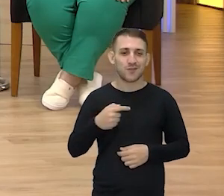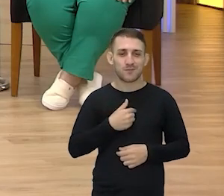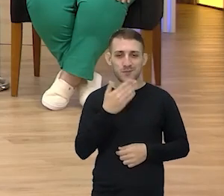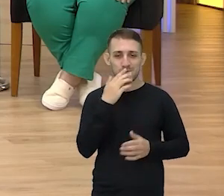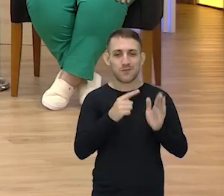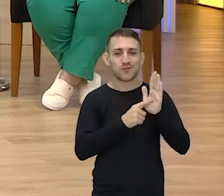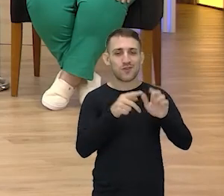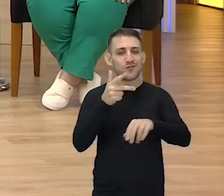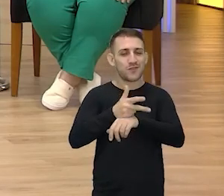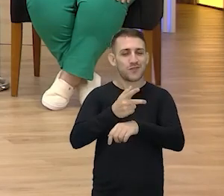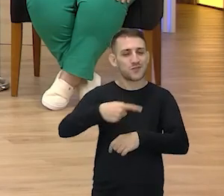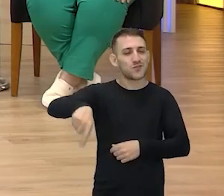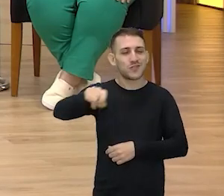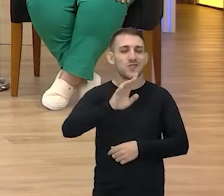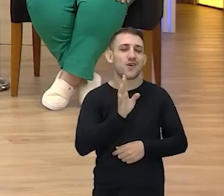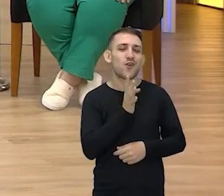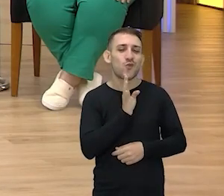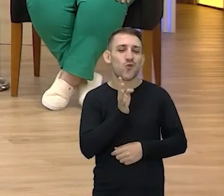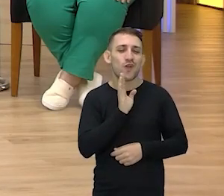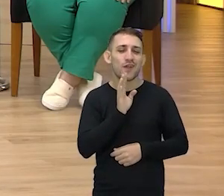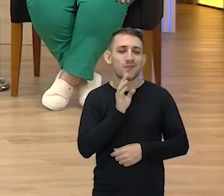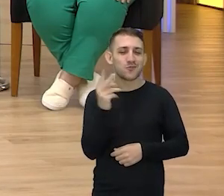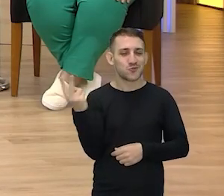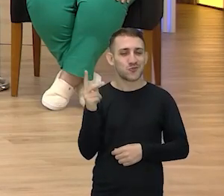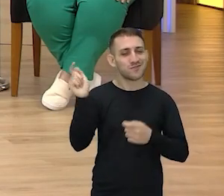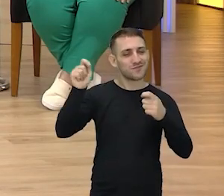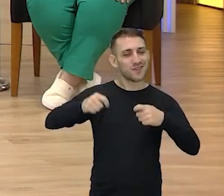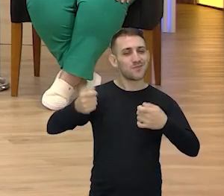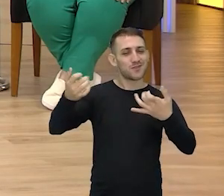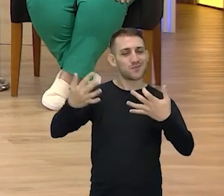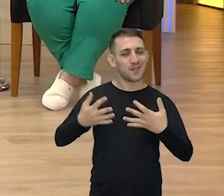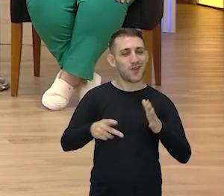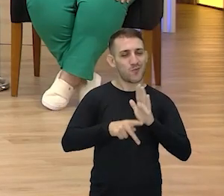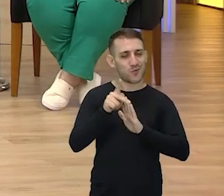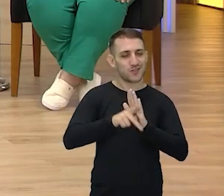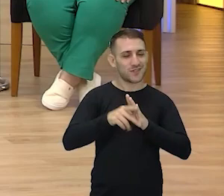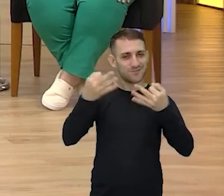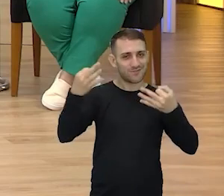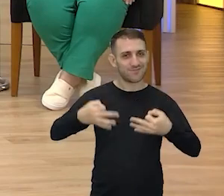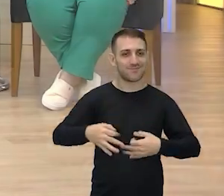passar o vídeo, para que eles contem todo o projeto.